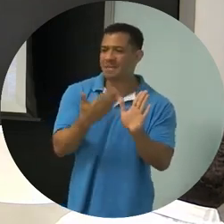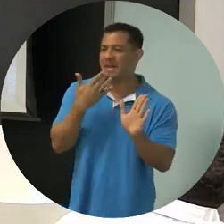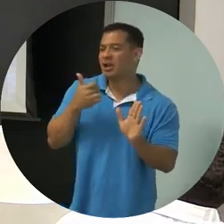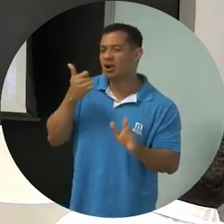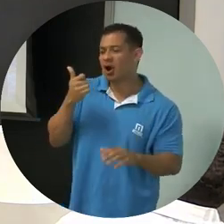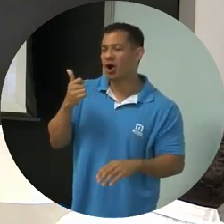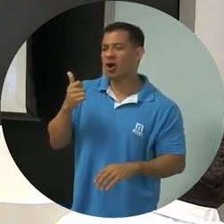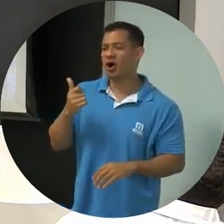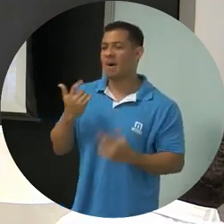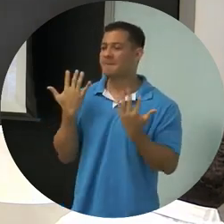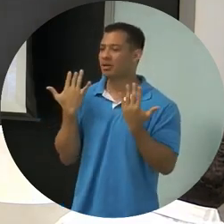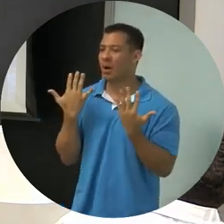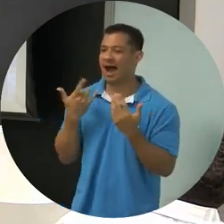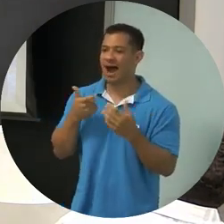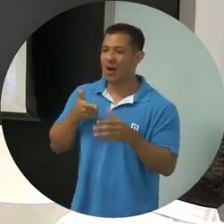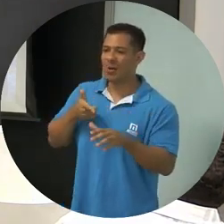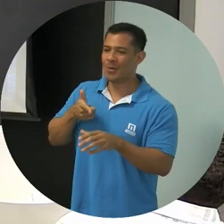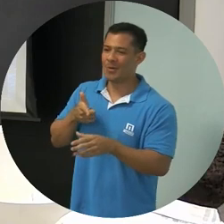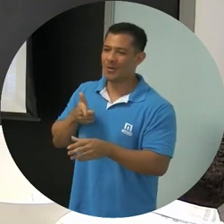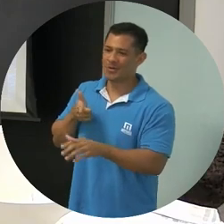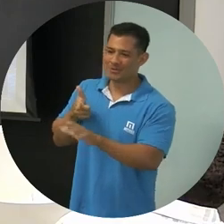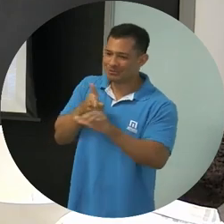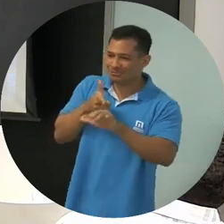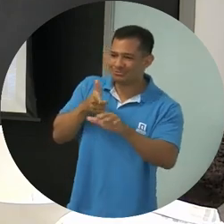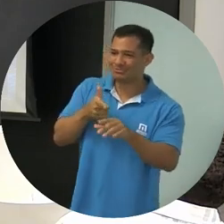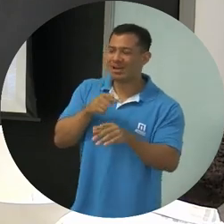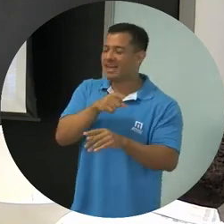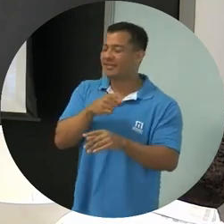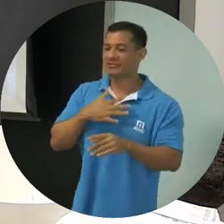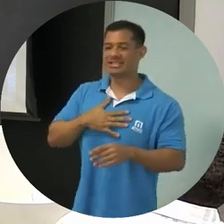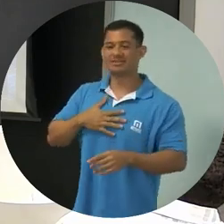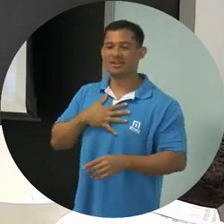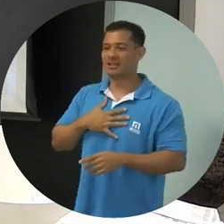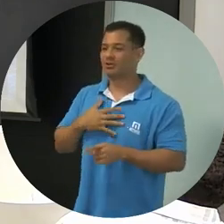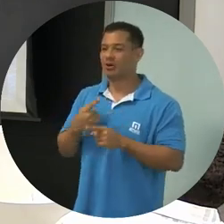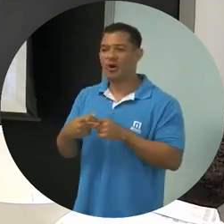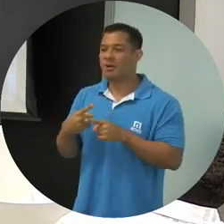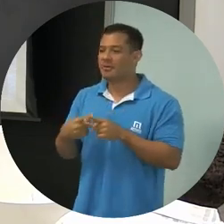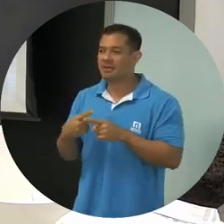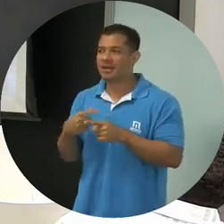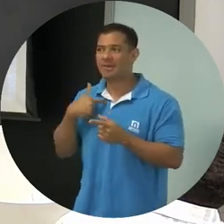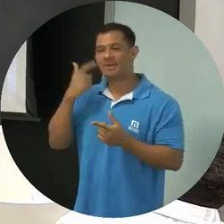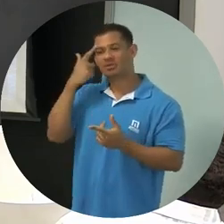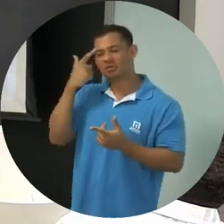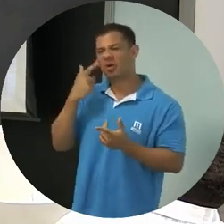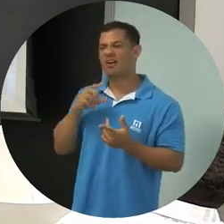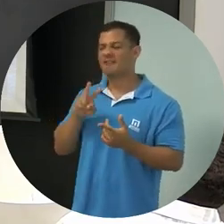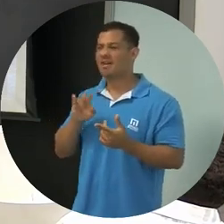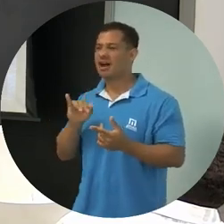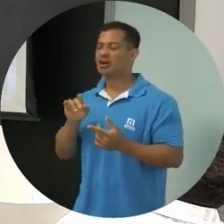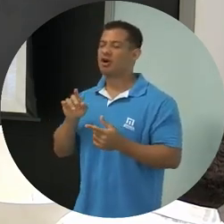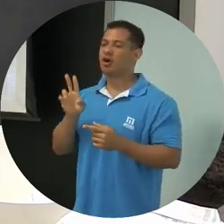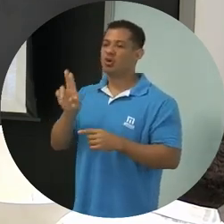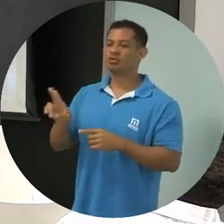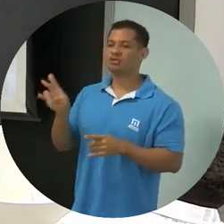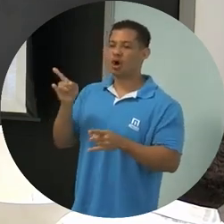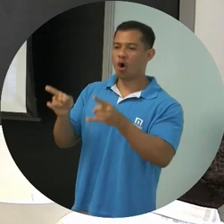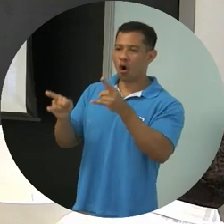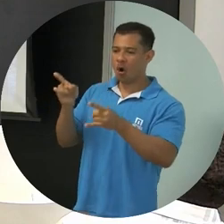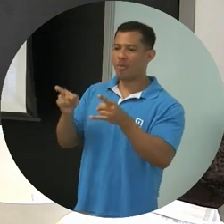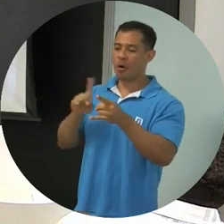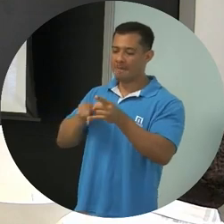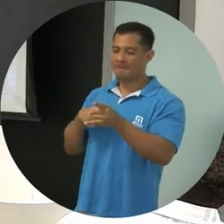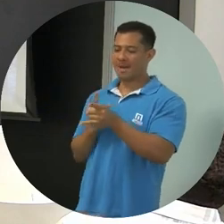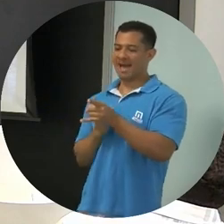manual. Entendeu? E ele ficou extremamente satisfeito, porque inicialmente ele estava pensando, vou precisar usar um robô. Dá para